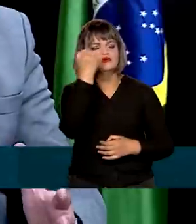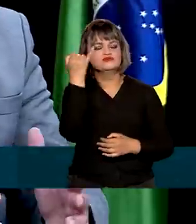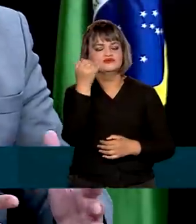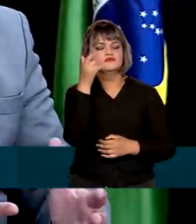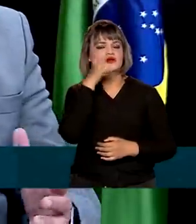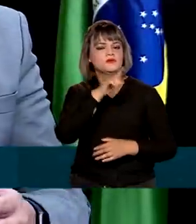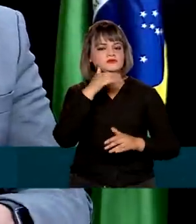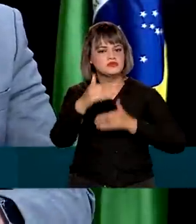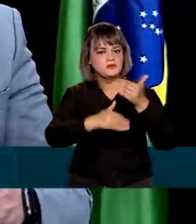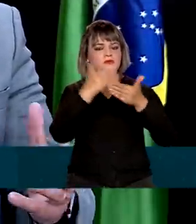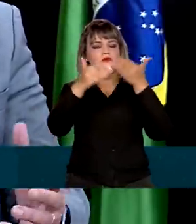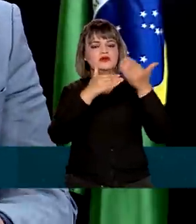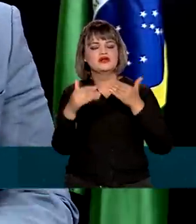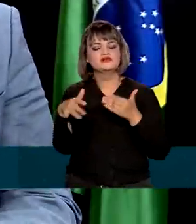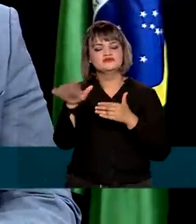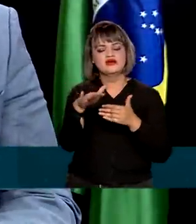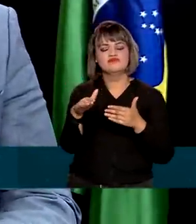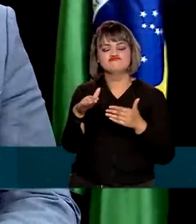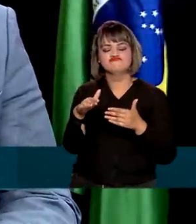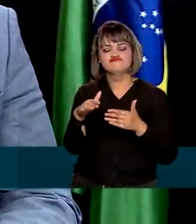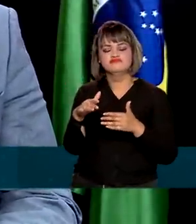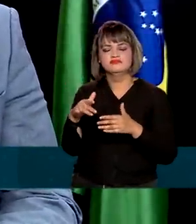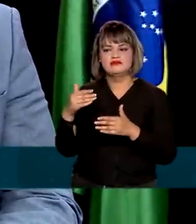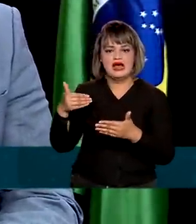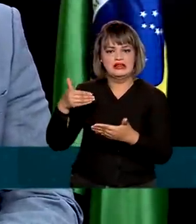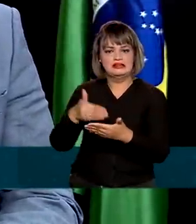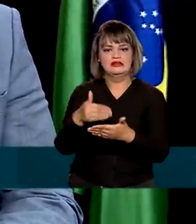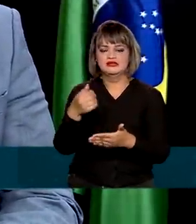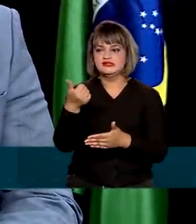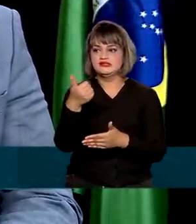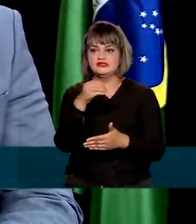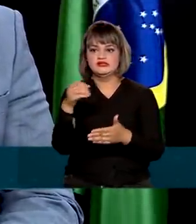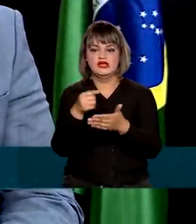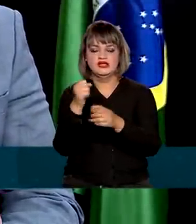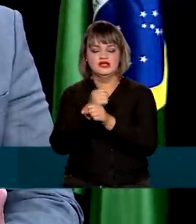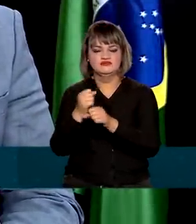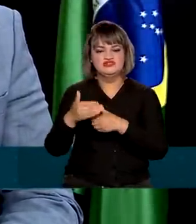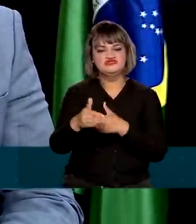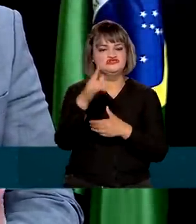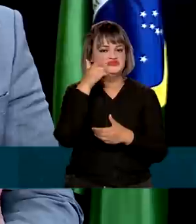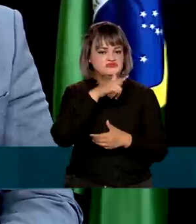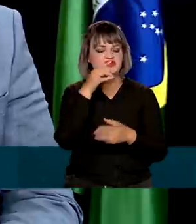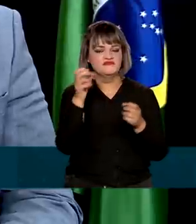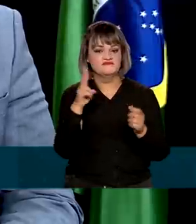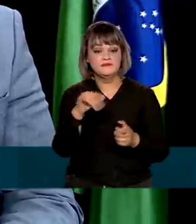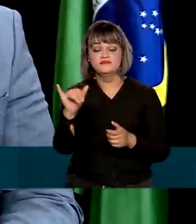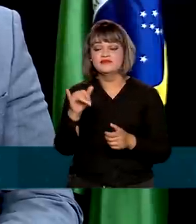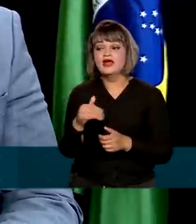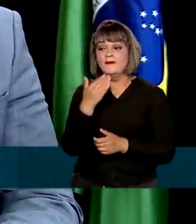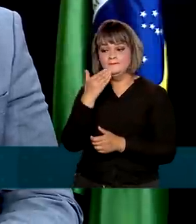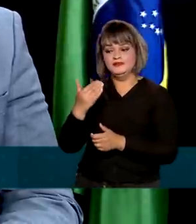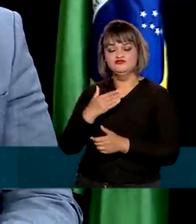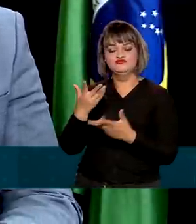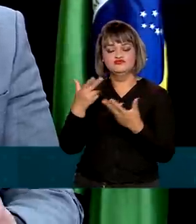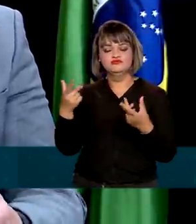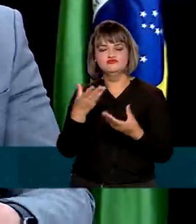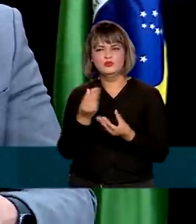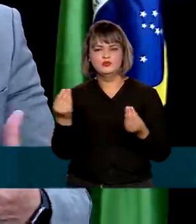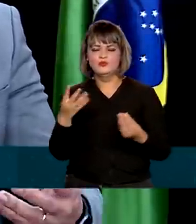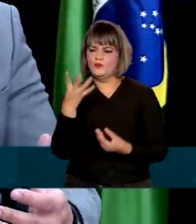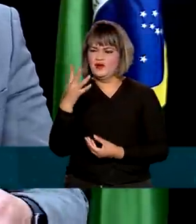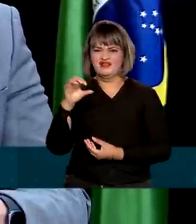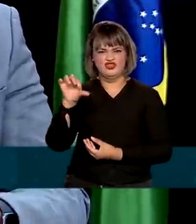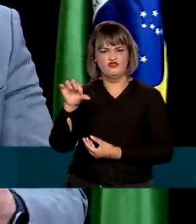provocar uma o avanço nesse segmento nos últimos 100 anos a gente recebeu 49 pedidos de autorização para